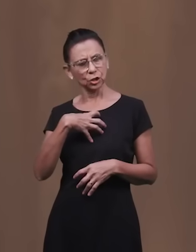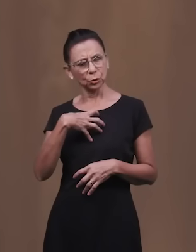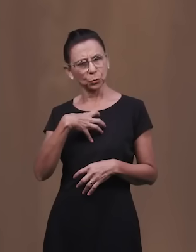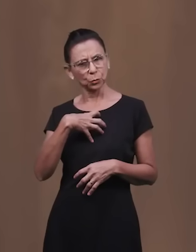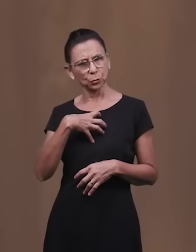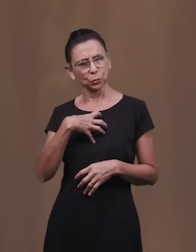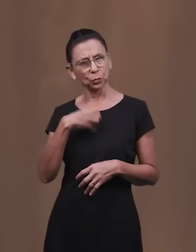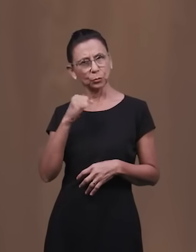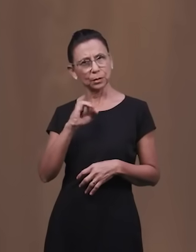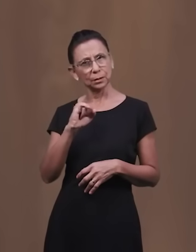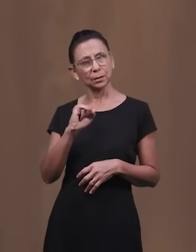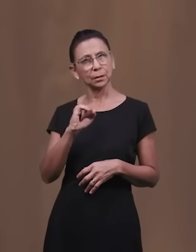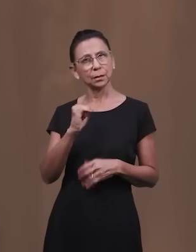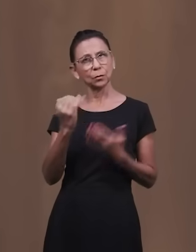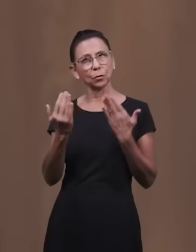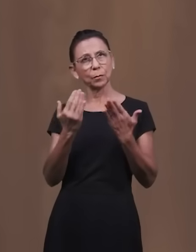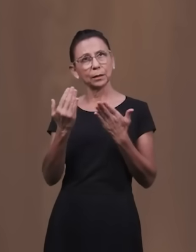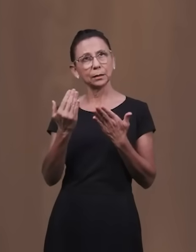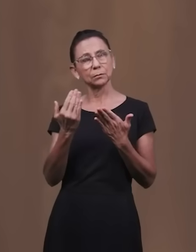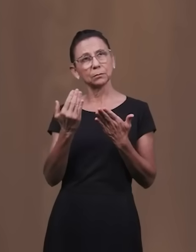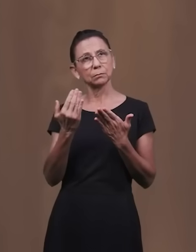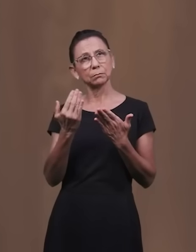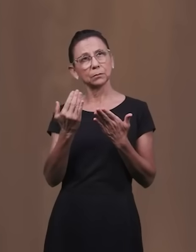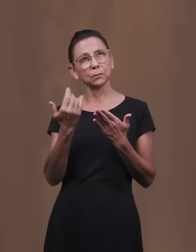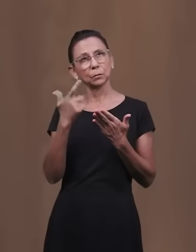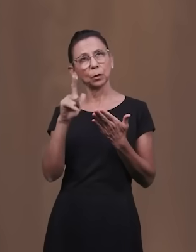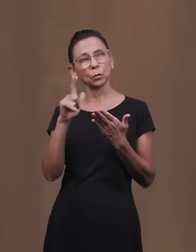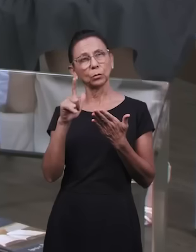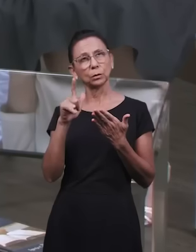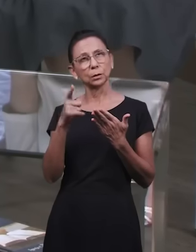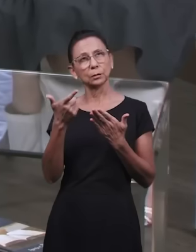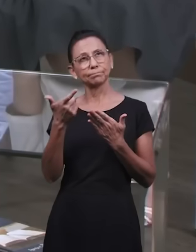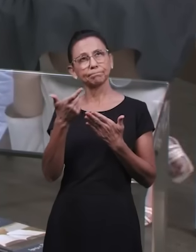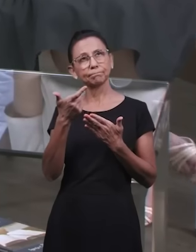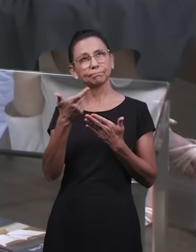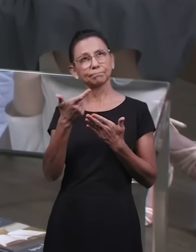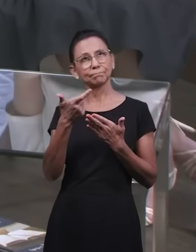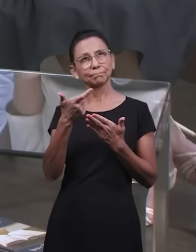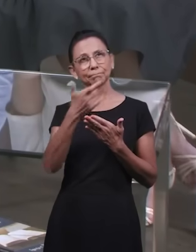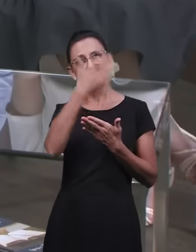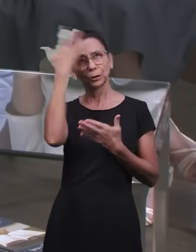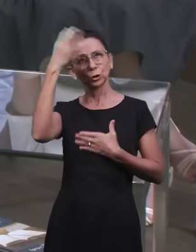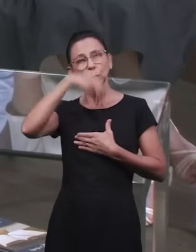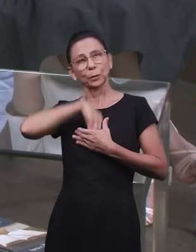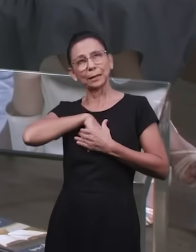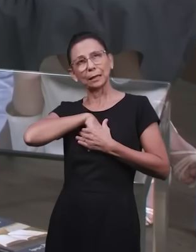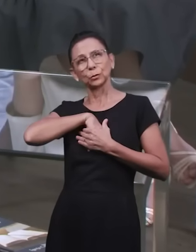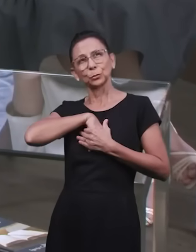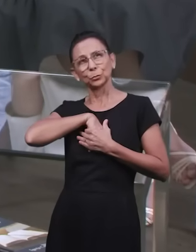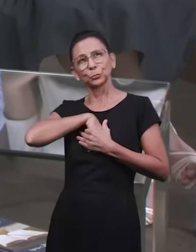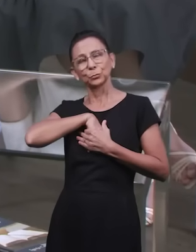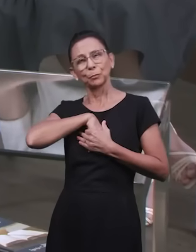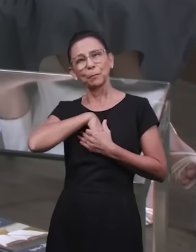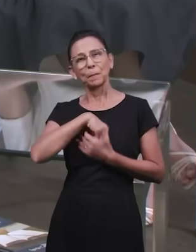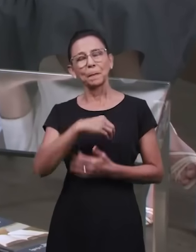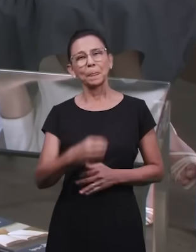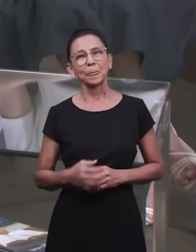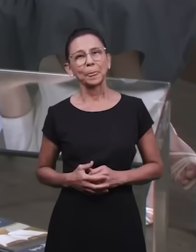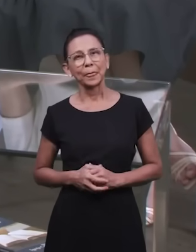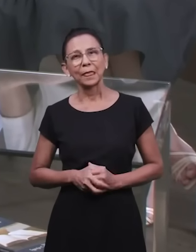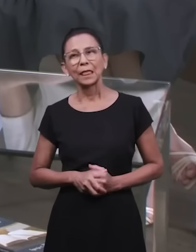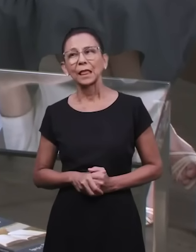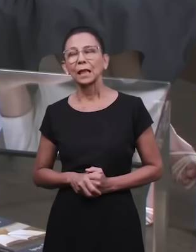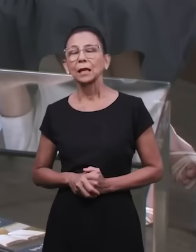distância os seus sintomas, como se você fosse uma terceira pessoa vendo você. Outro fator muito interessante de quem tem alto